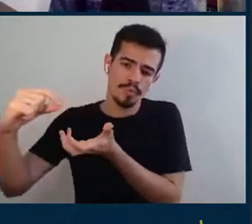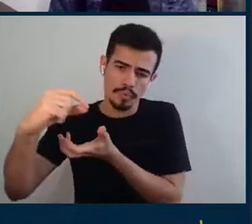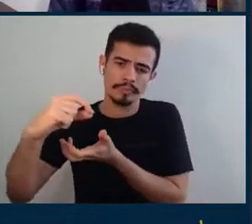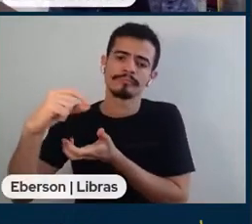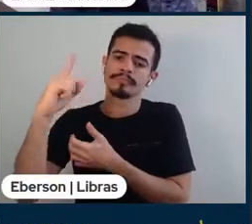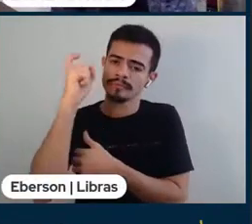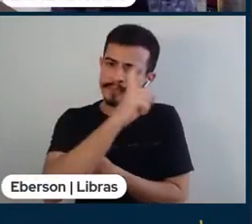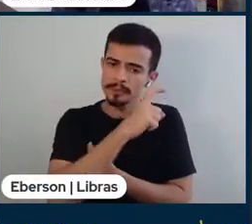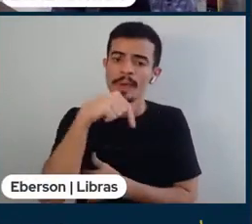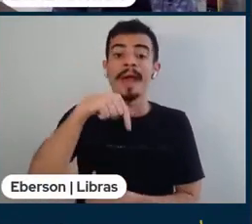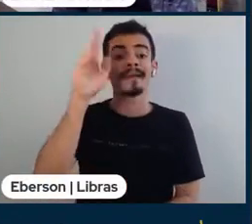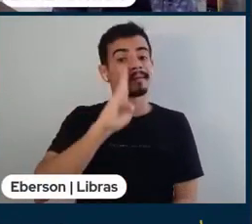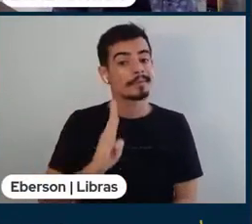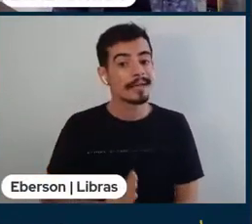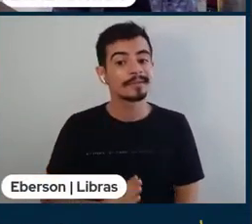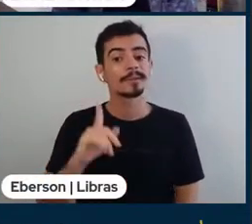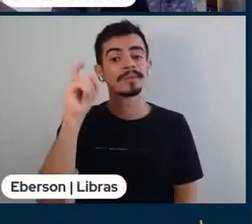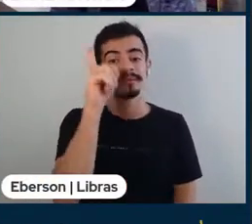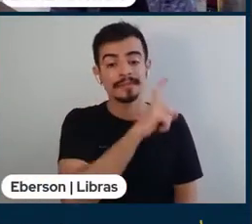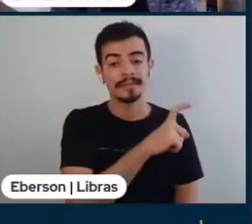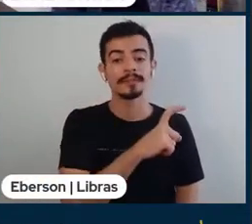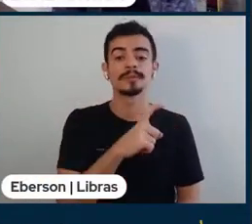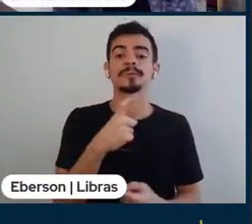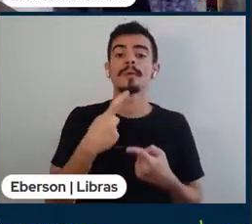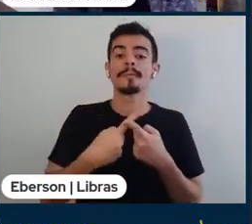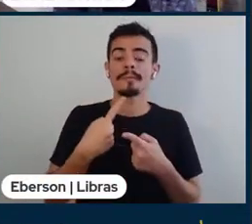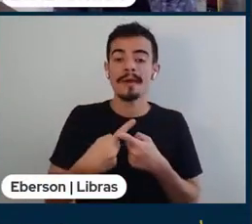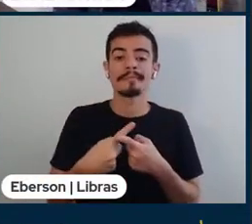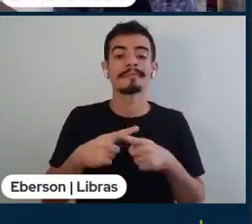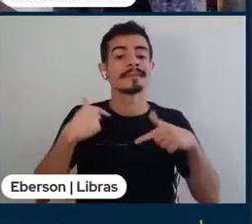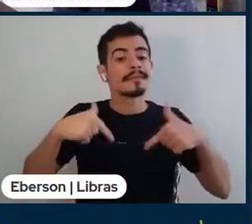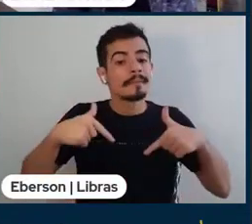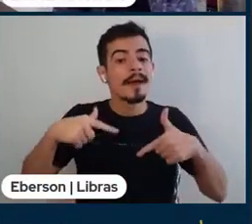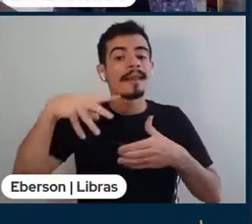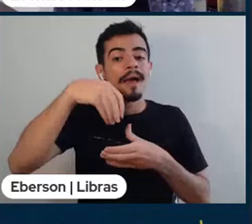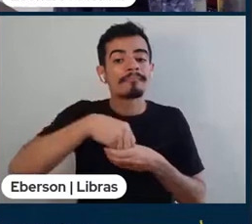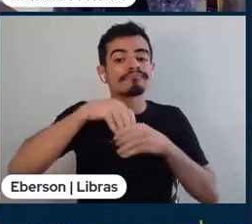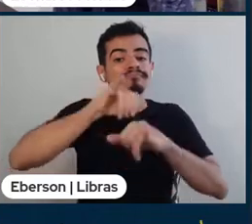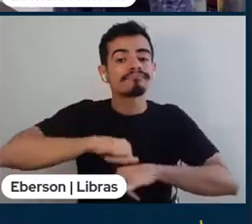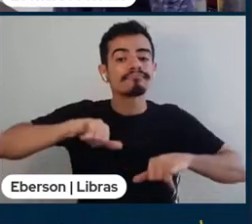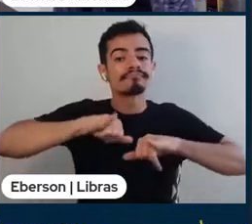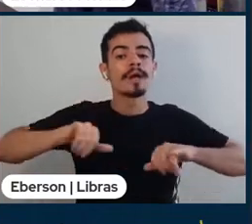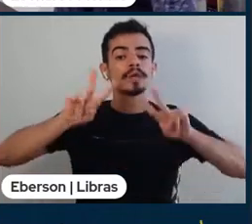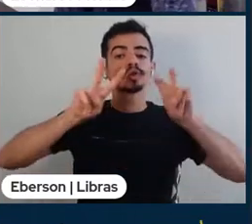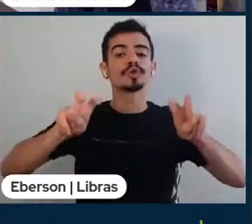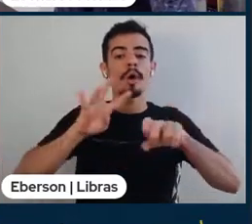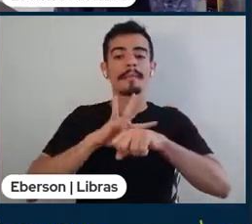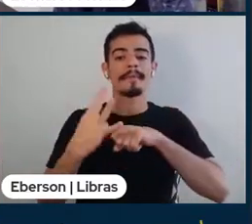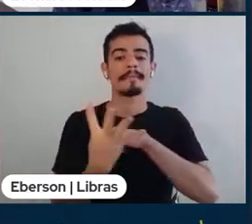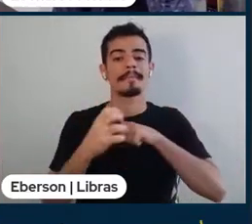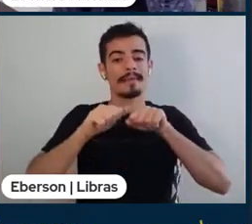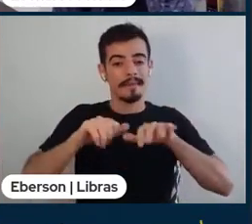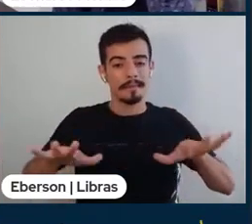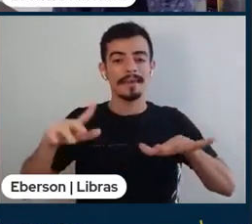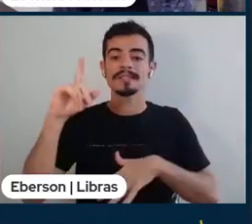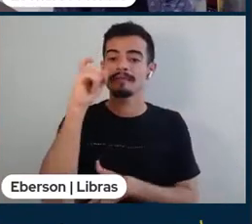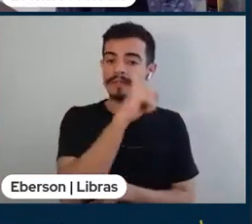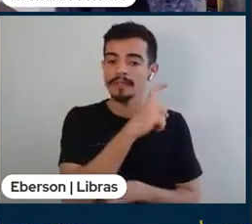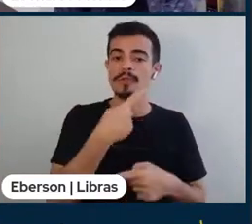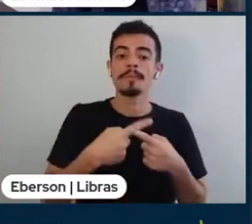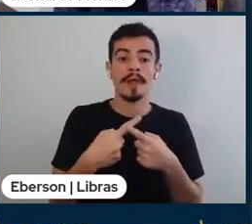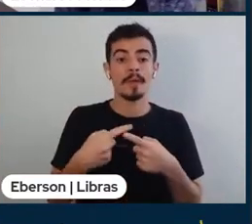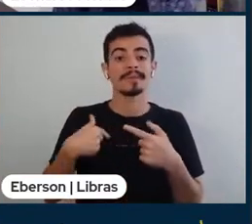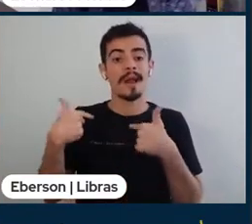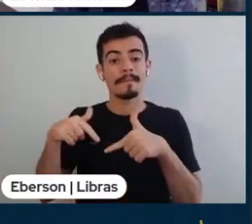foi fácil. Cobrir a pandemia foi bem difícil, porque eu era, enfim, repórter de política